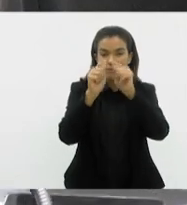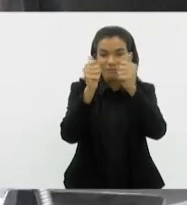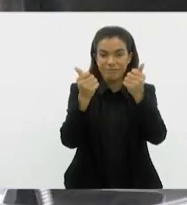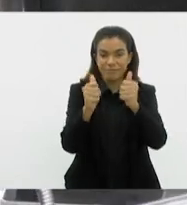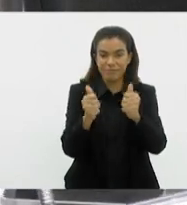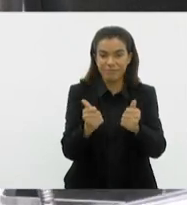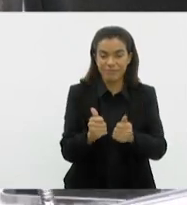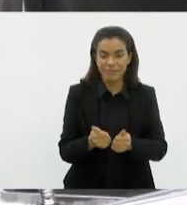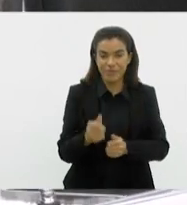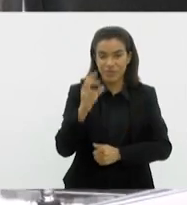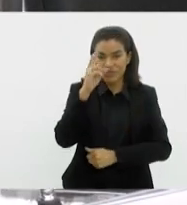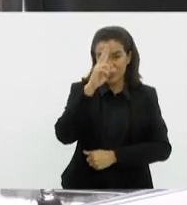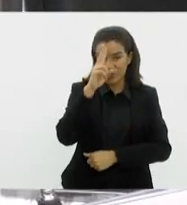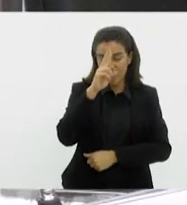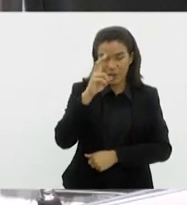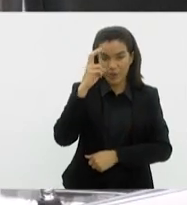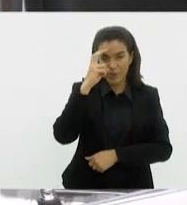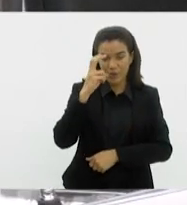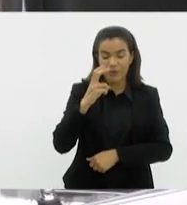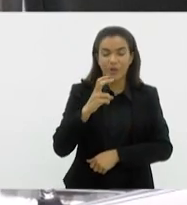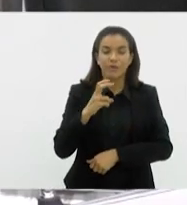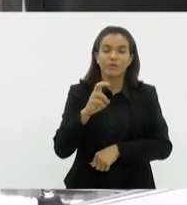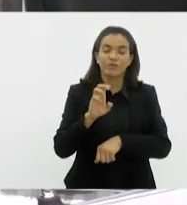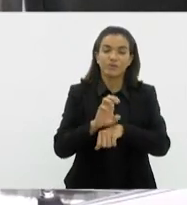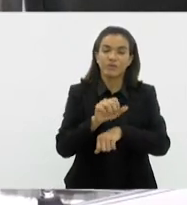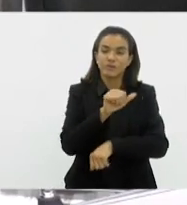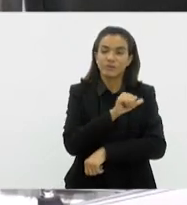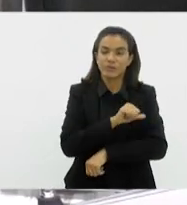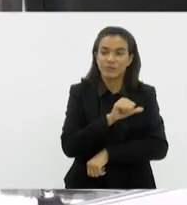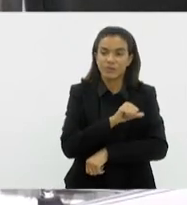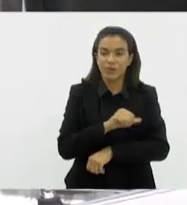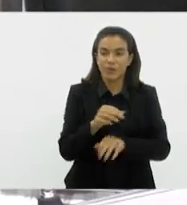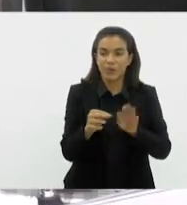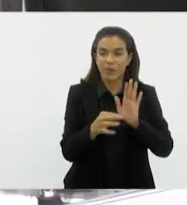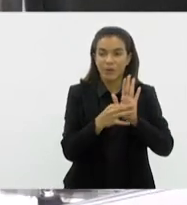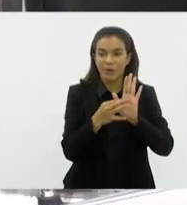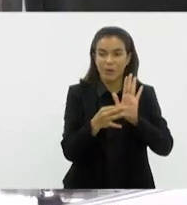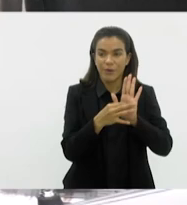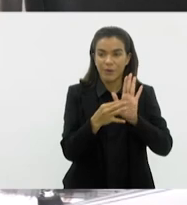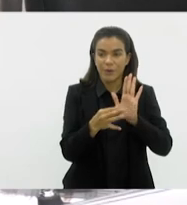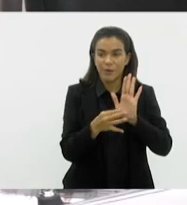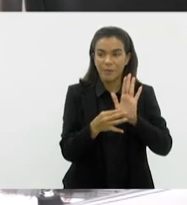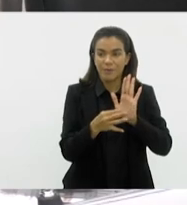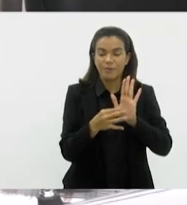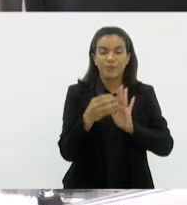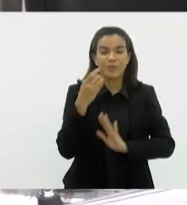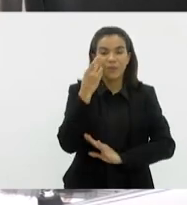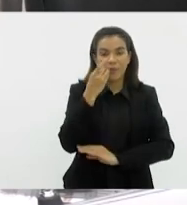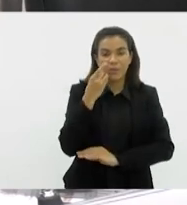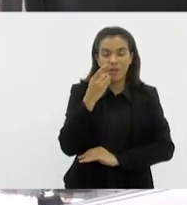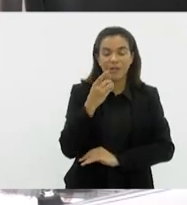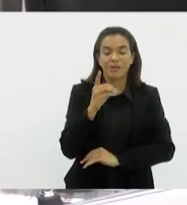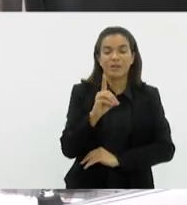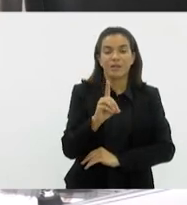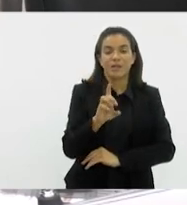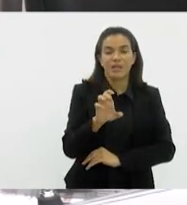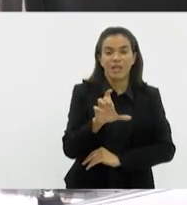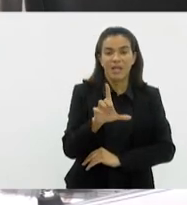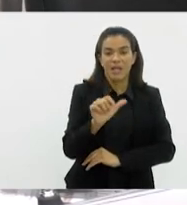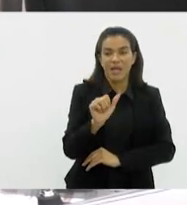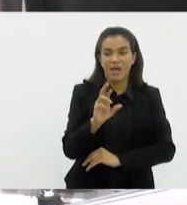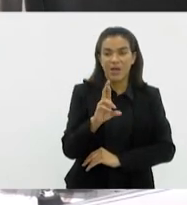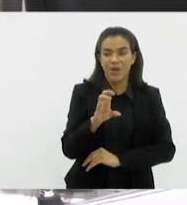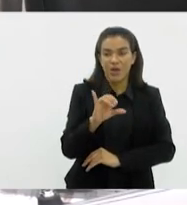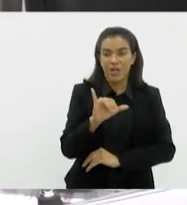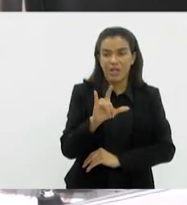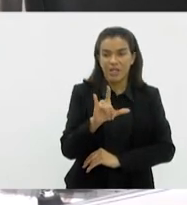social, histórico e cultural do Estado do Rio de Janeiro. O parecer do deputado De La Rolle é pela constitucionalidade com